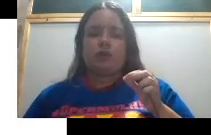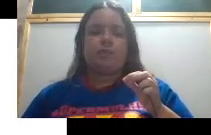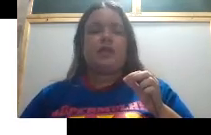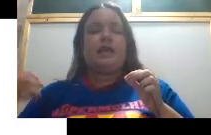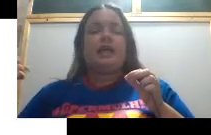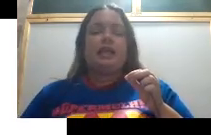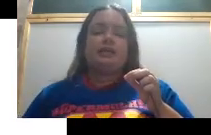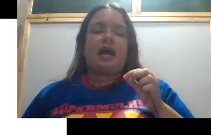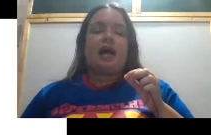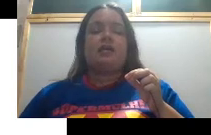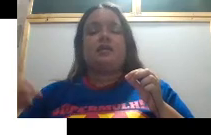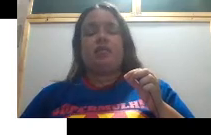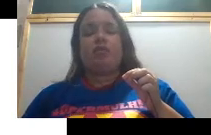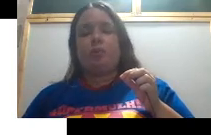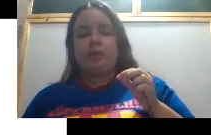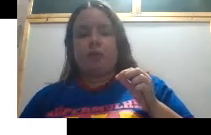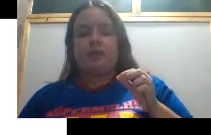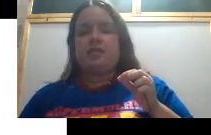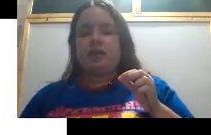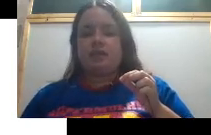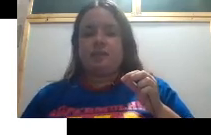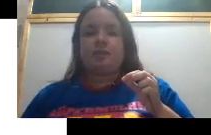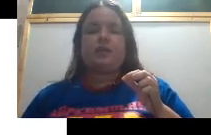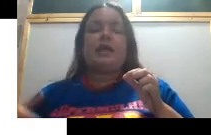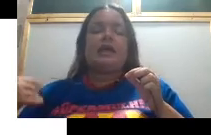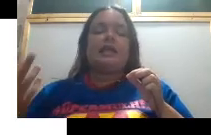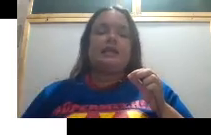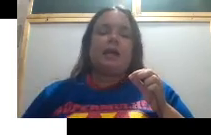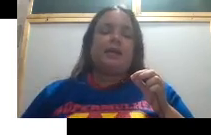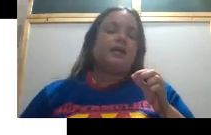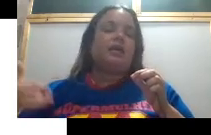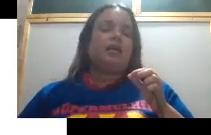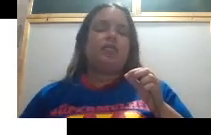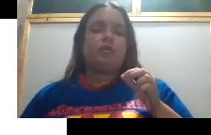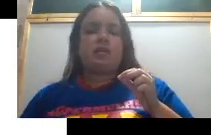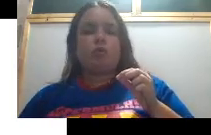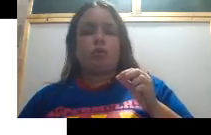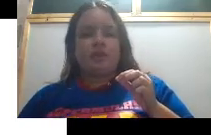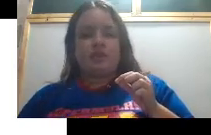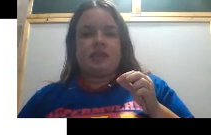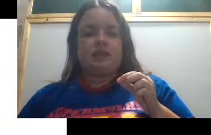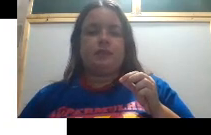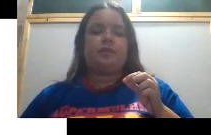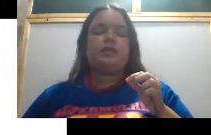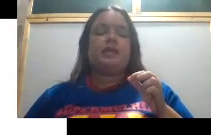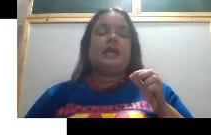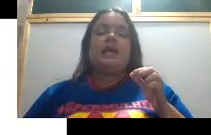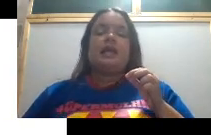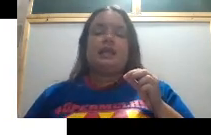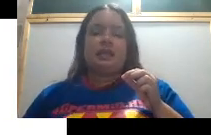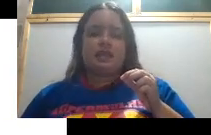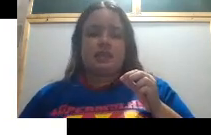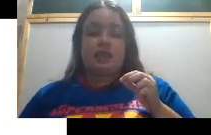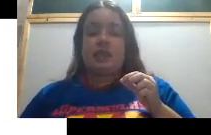responda letra A quem foi o primeiro presidente letra B Quem foi o segundo presidente